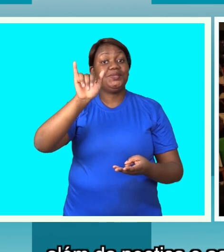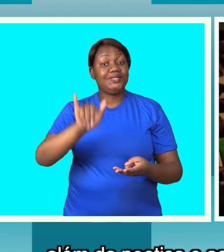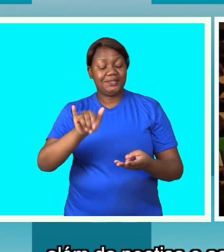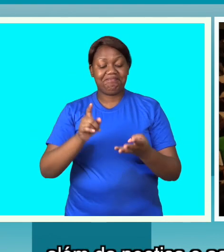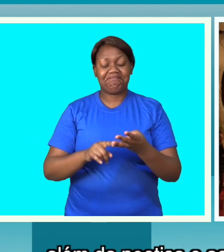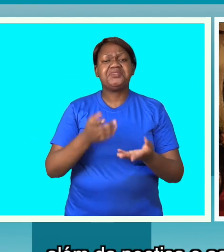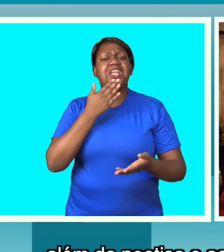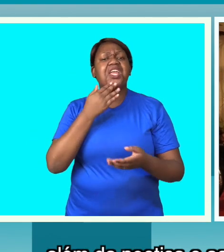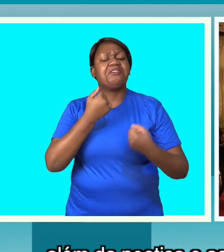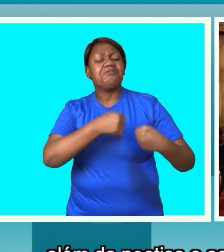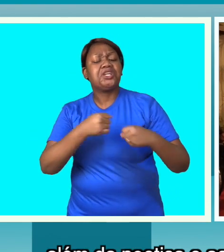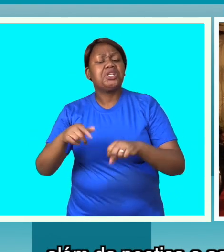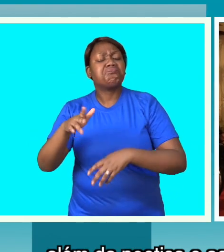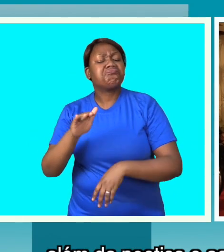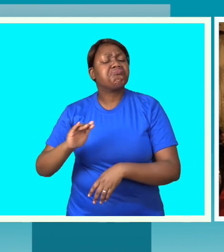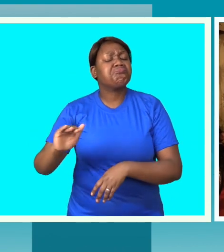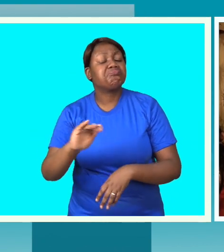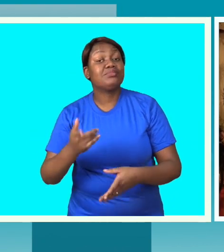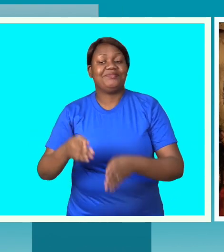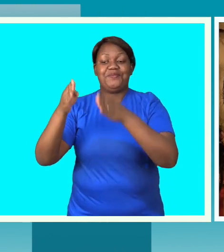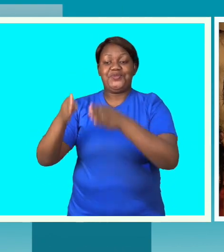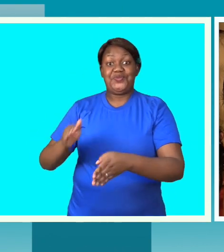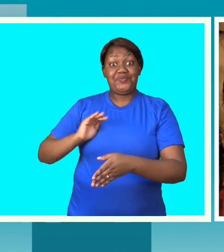poetisa e ativista social, Enia Lipanga.